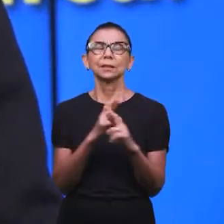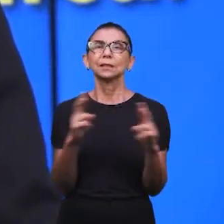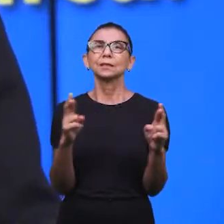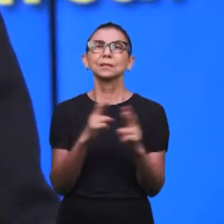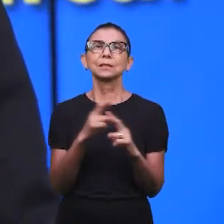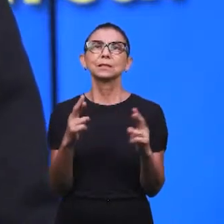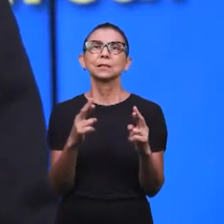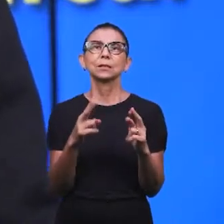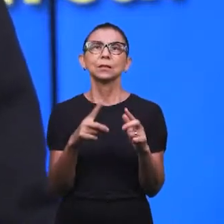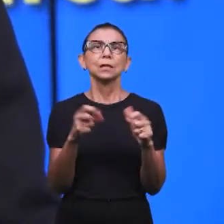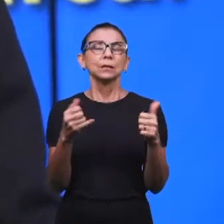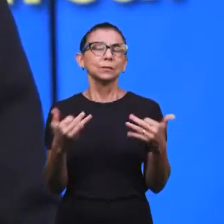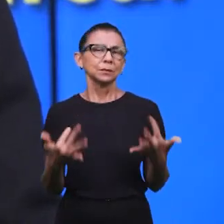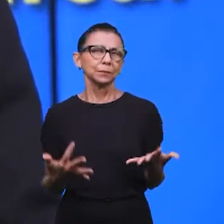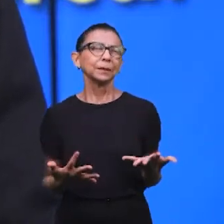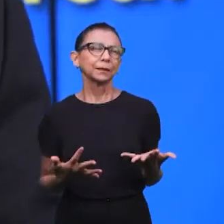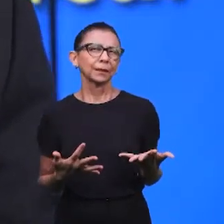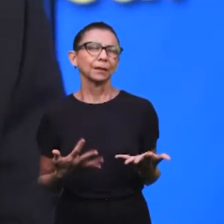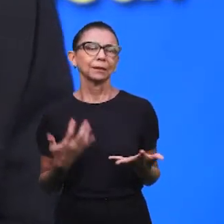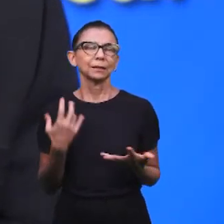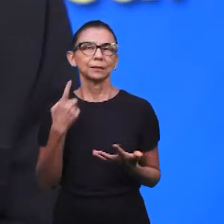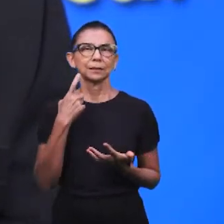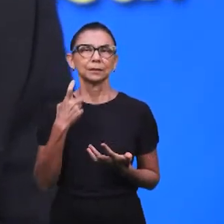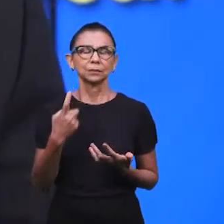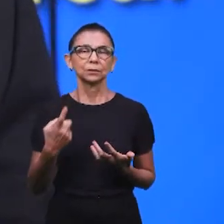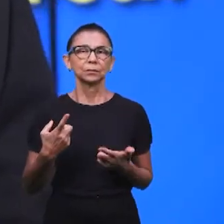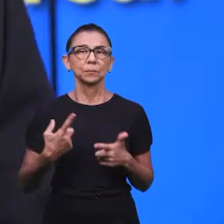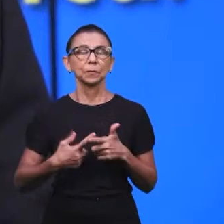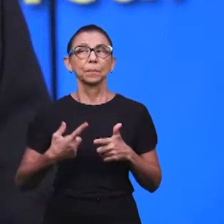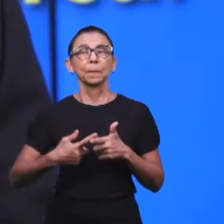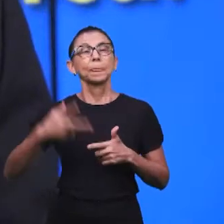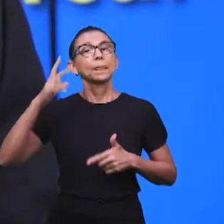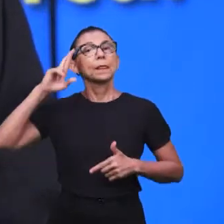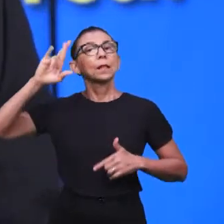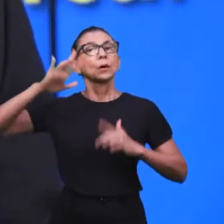Jesus. Por que essa relação? É bom saber, é bom explicar isso, né?